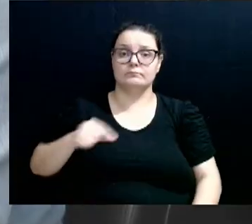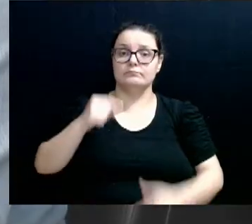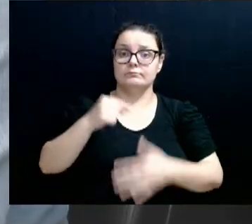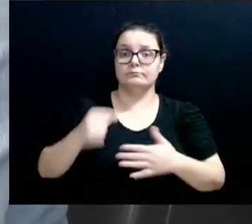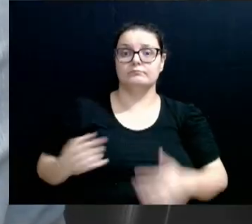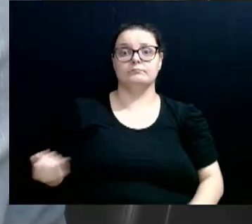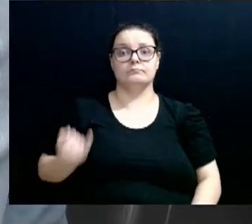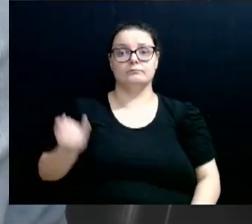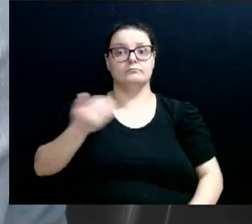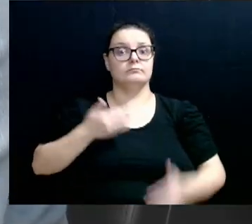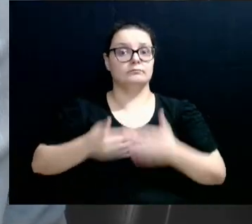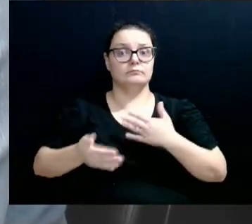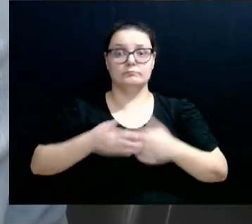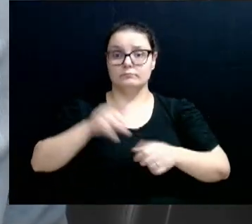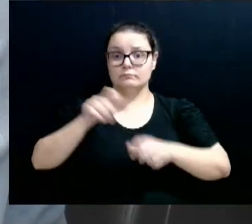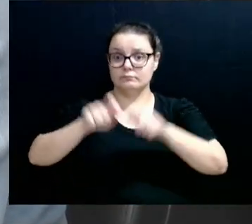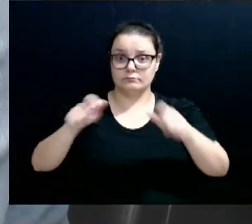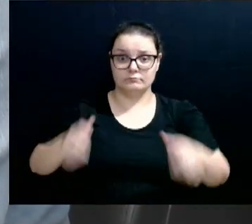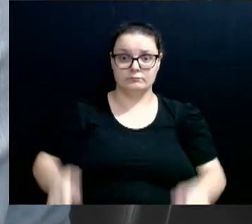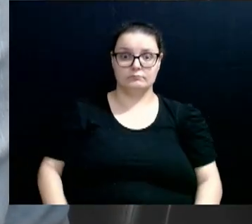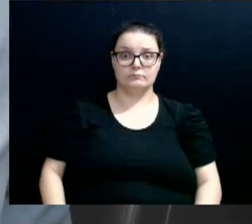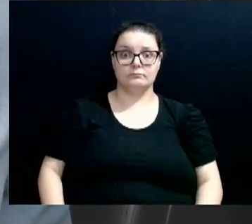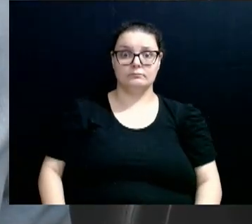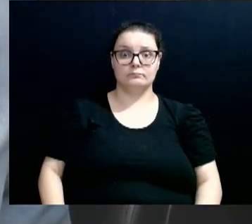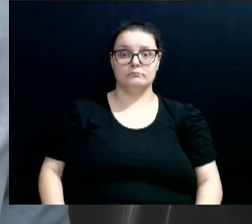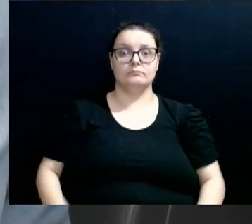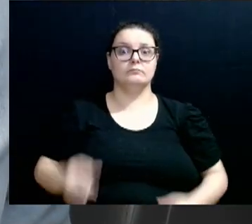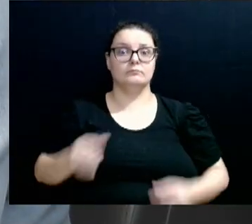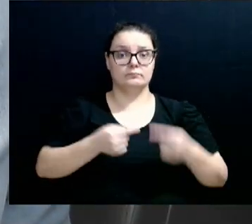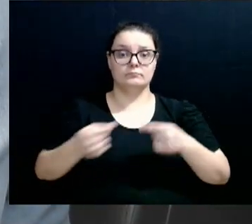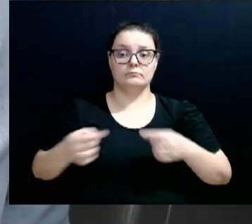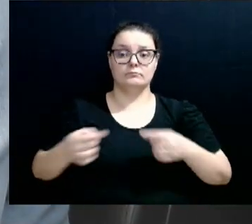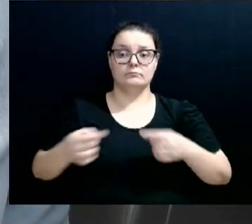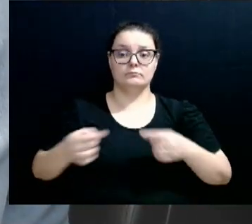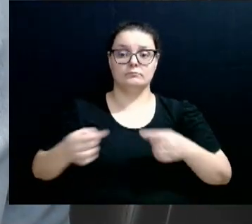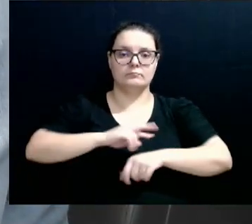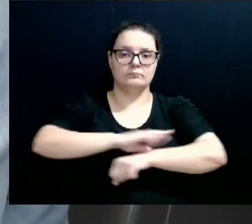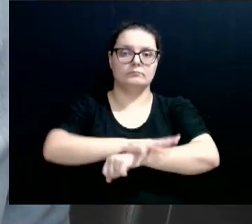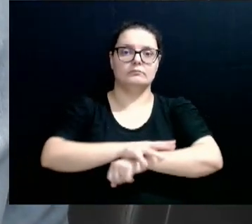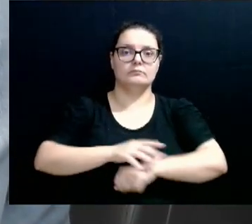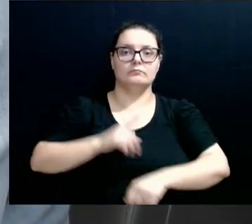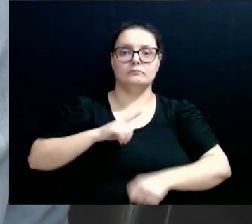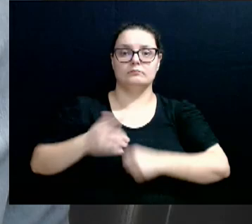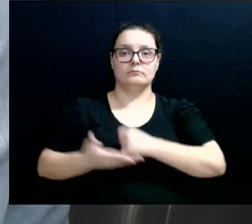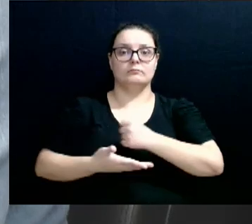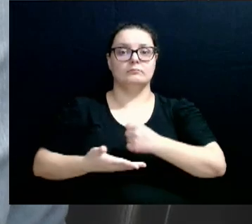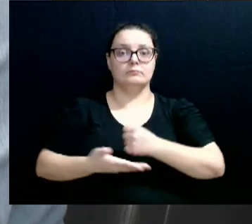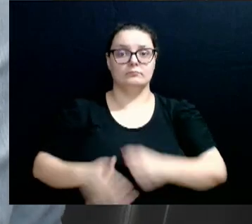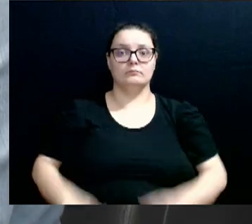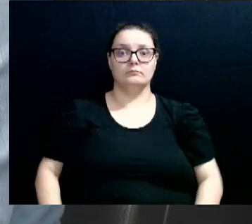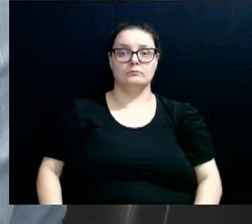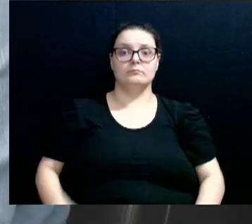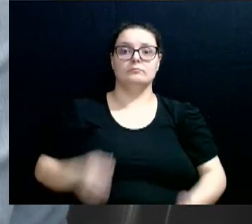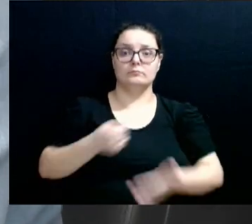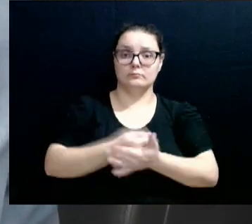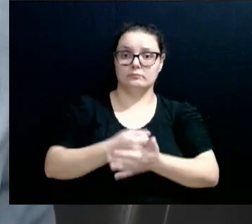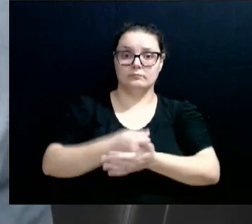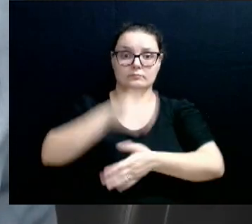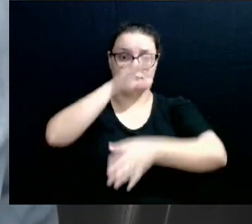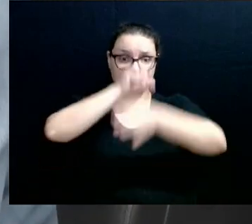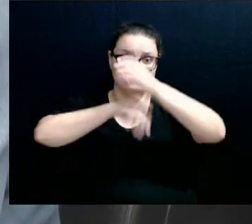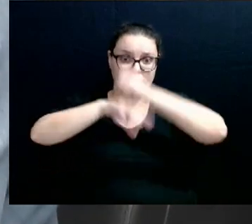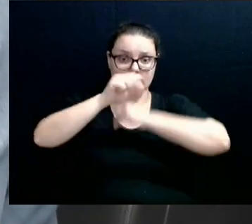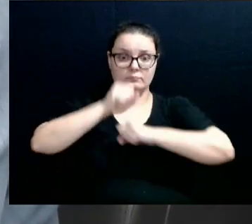pessoa que discuta, combate ao racismo, tem que ter no seu princípio a questão de garantia da aprendizagem. Uma coisa tem que